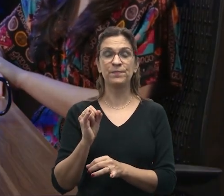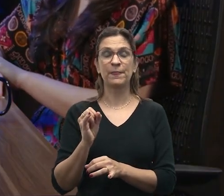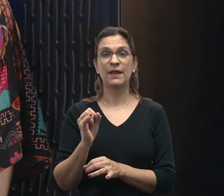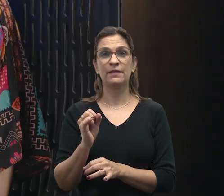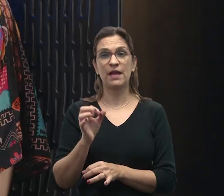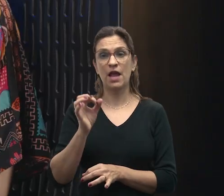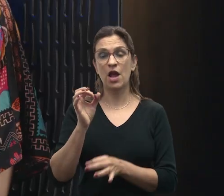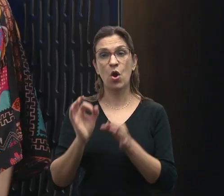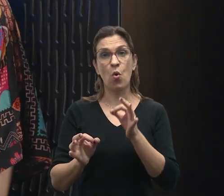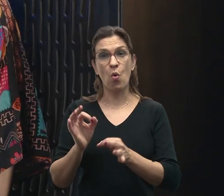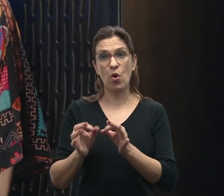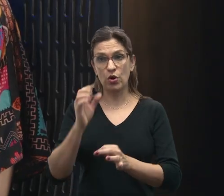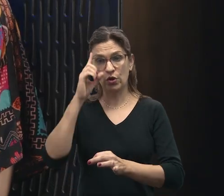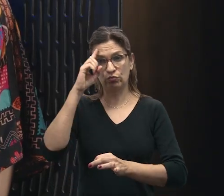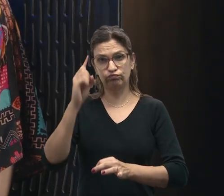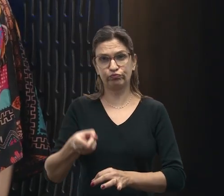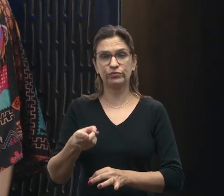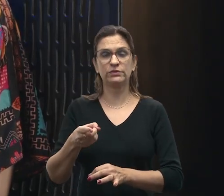orçamentos, leva